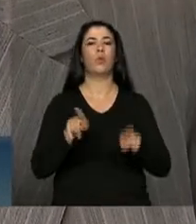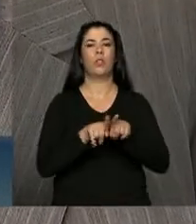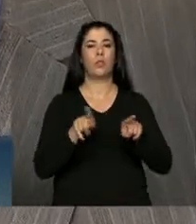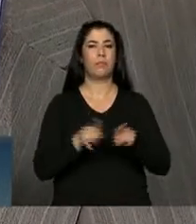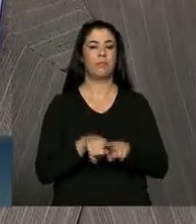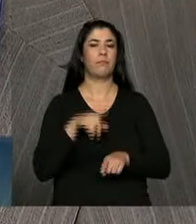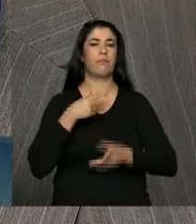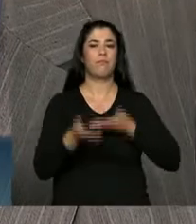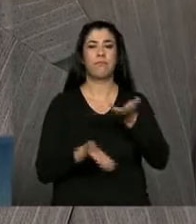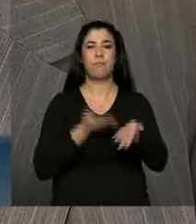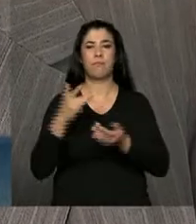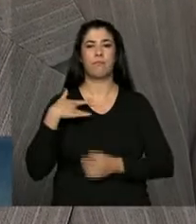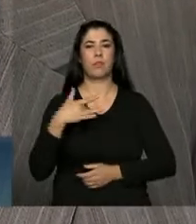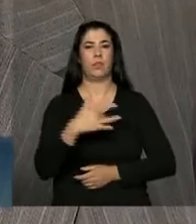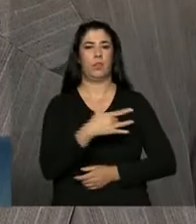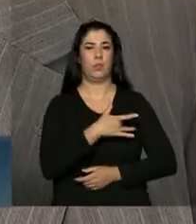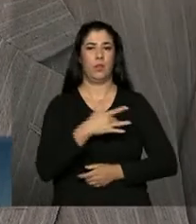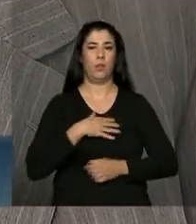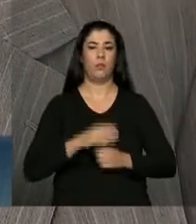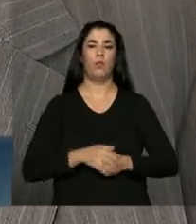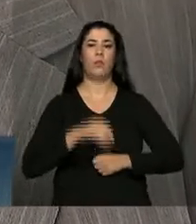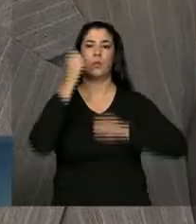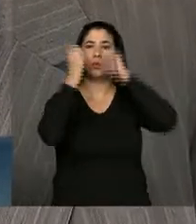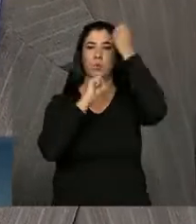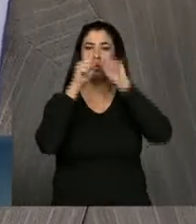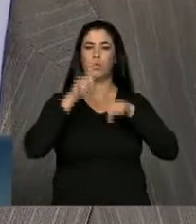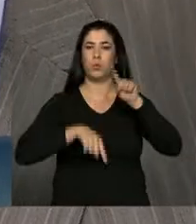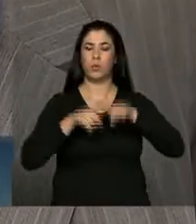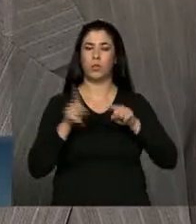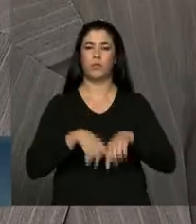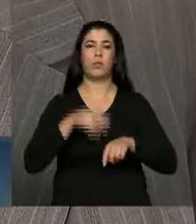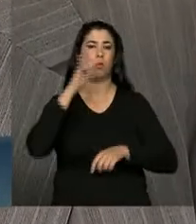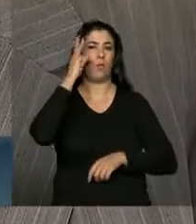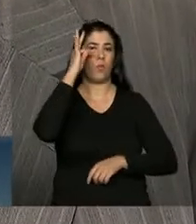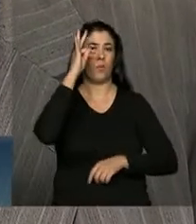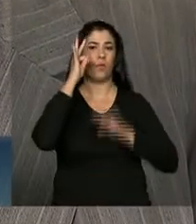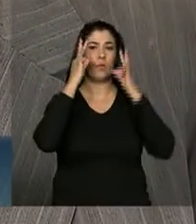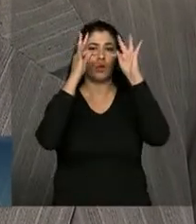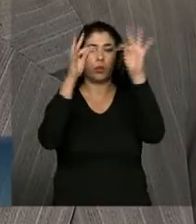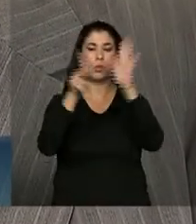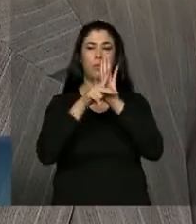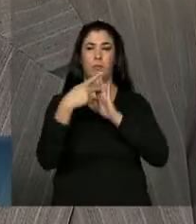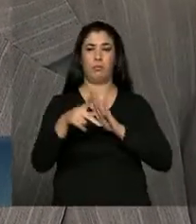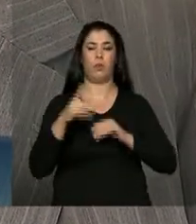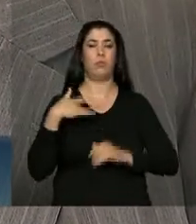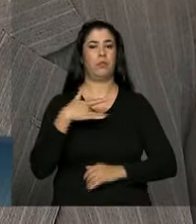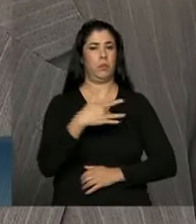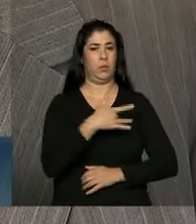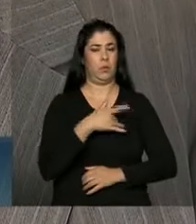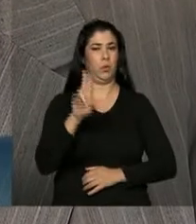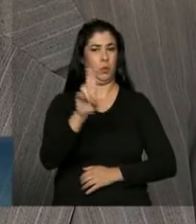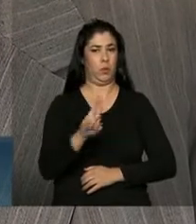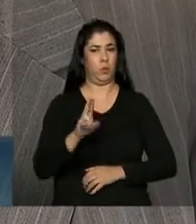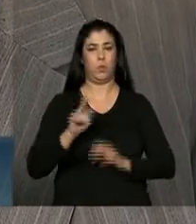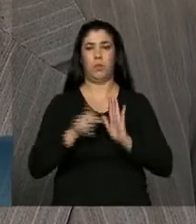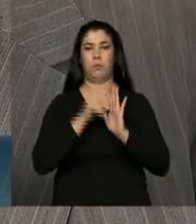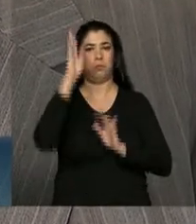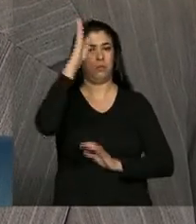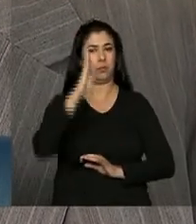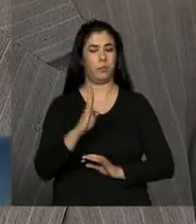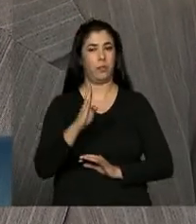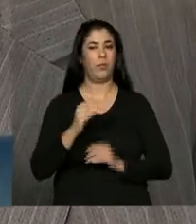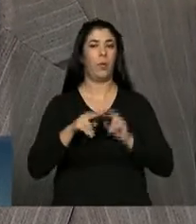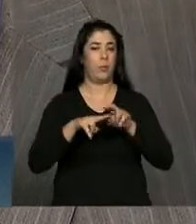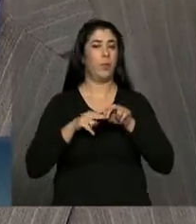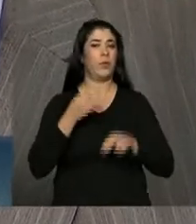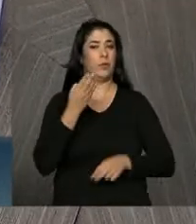equipamentos mais contemporâneos mais modernos com a tecnologia da Saúde hoje usada no Brasil